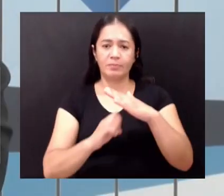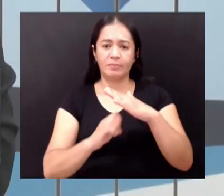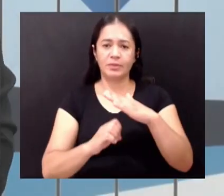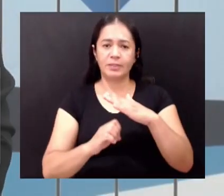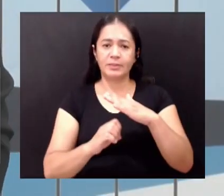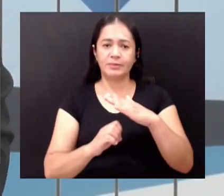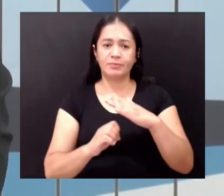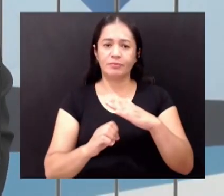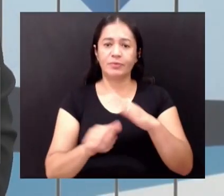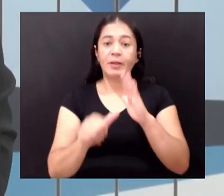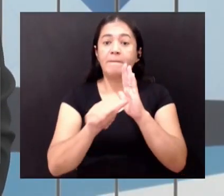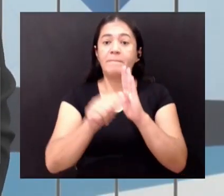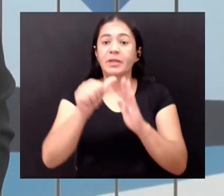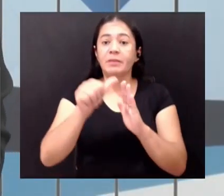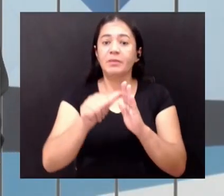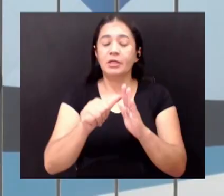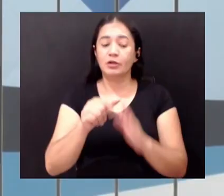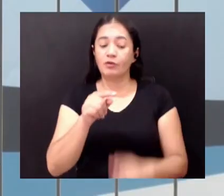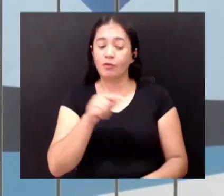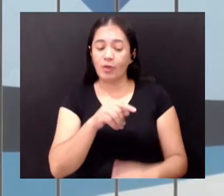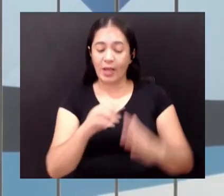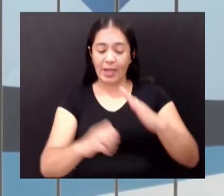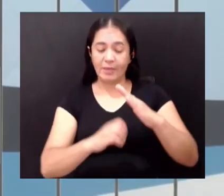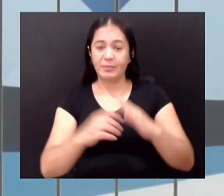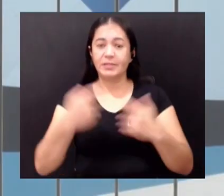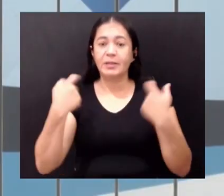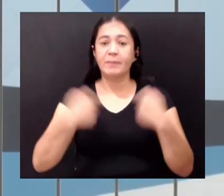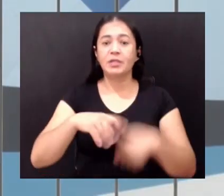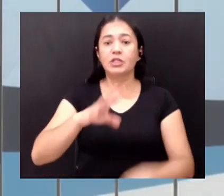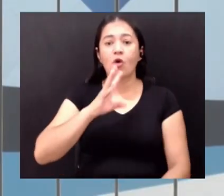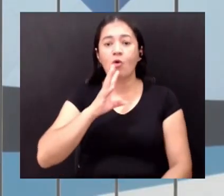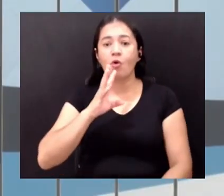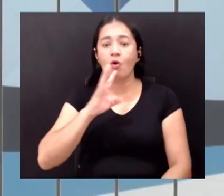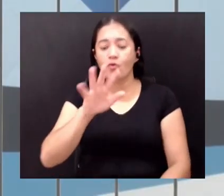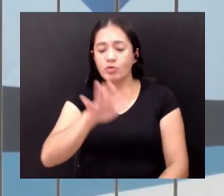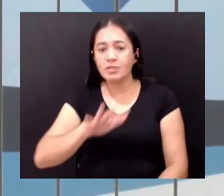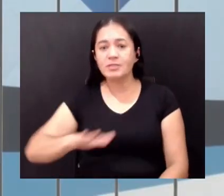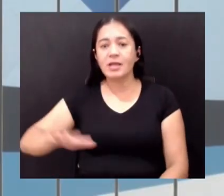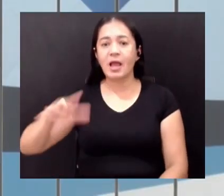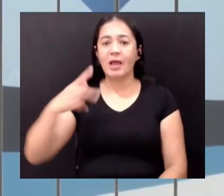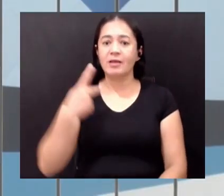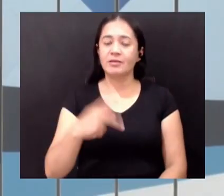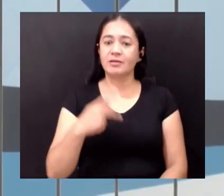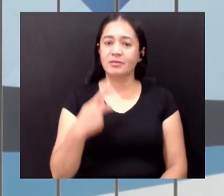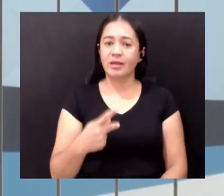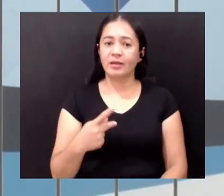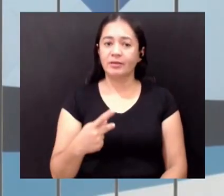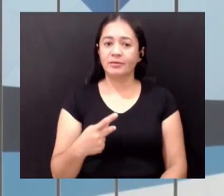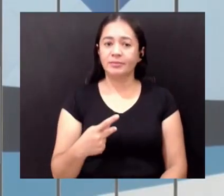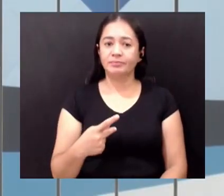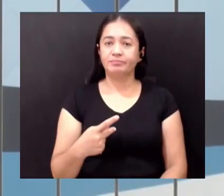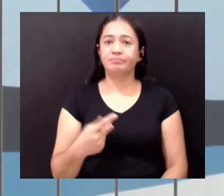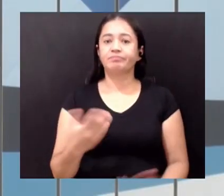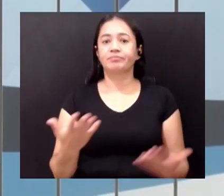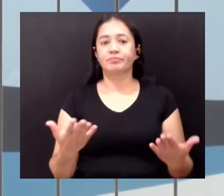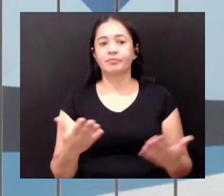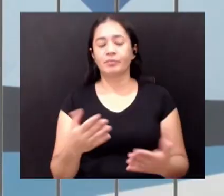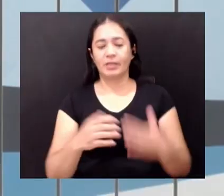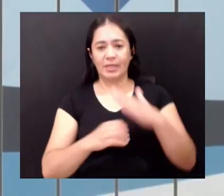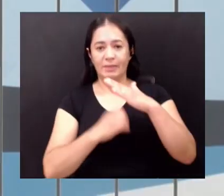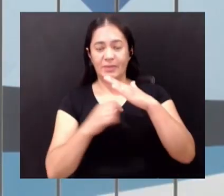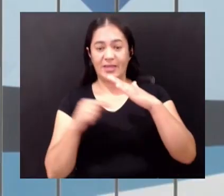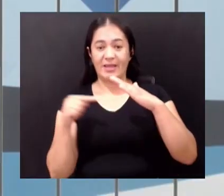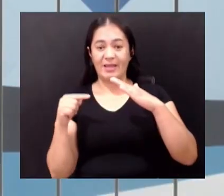seu mercado, conhecer o seu negócio para entender quem você vai atrair com o seu modelo de trabalho, né? Então, as empresas que querem ter ambientes